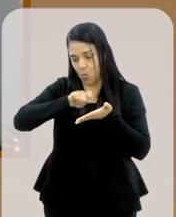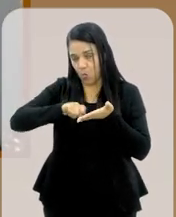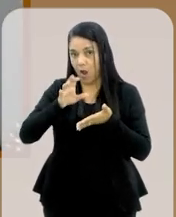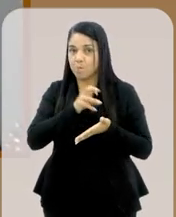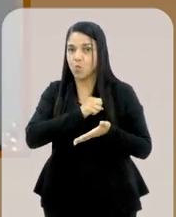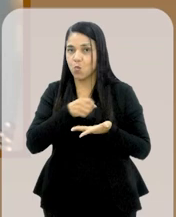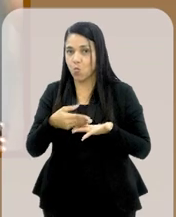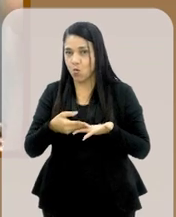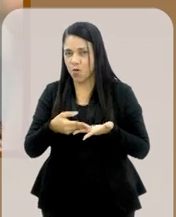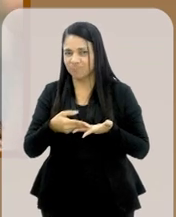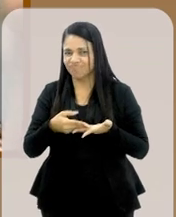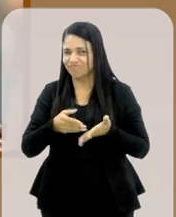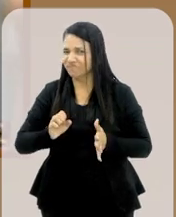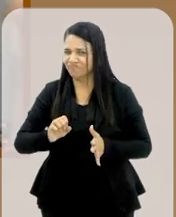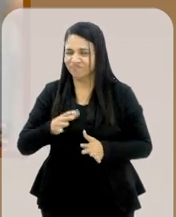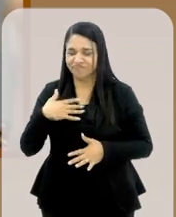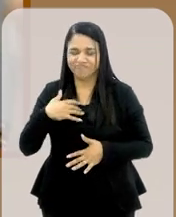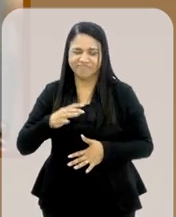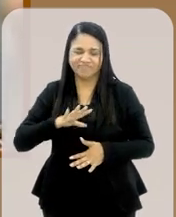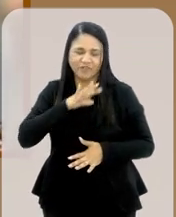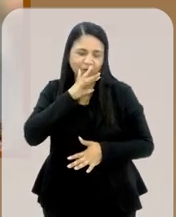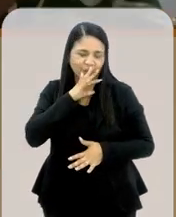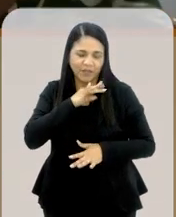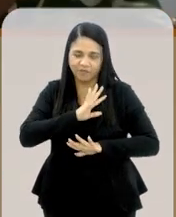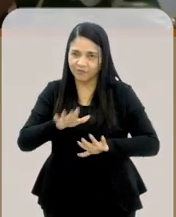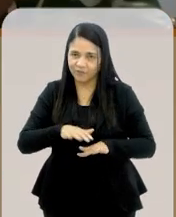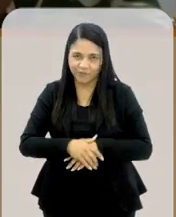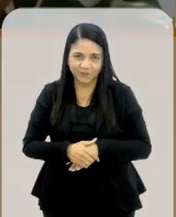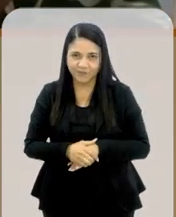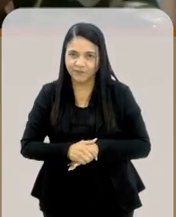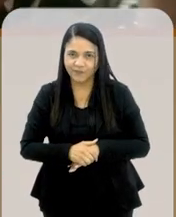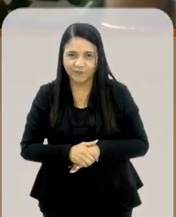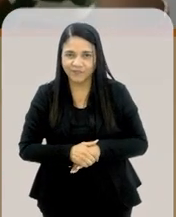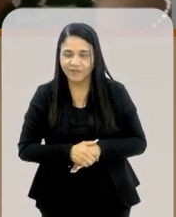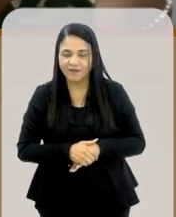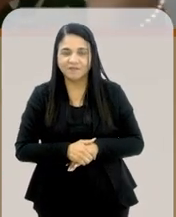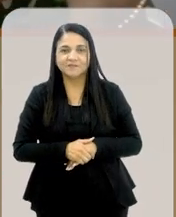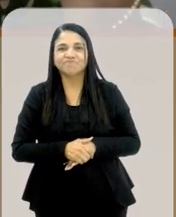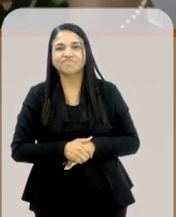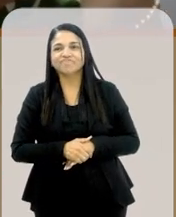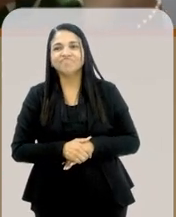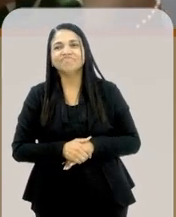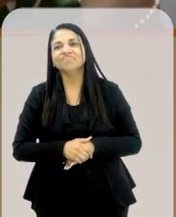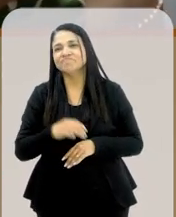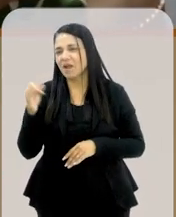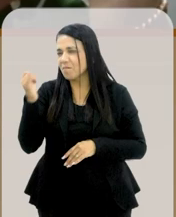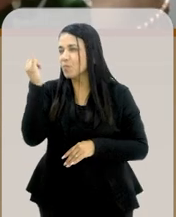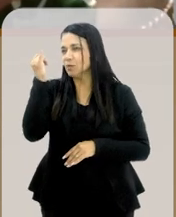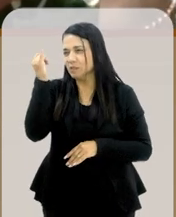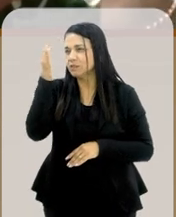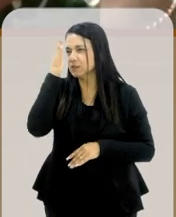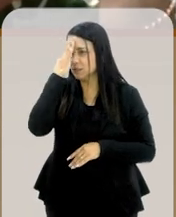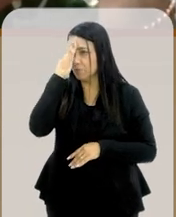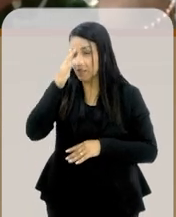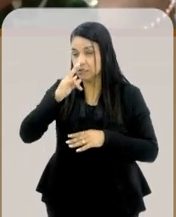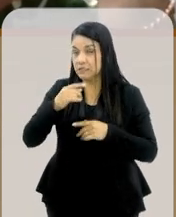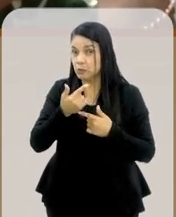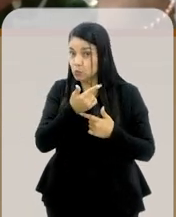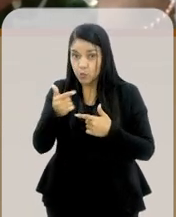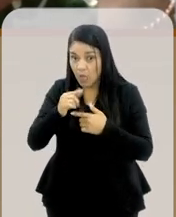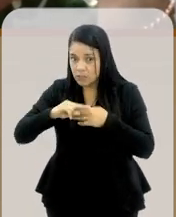Né? Então é ridículo. Simplesmente É ridículo. importante a gente saber que se não houver